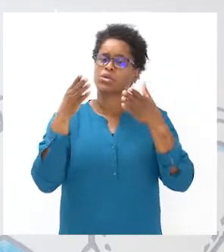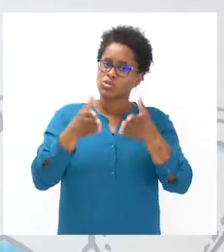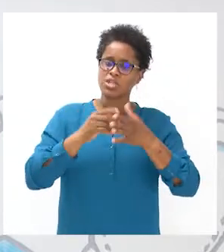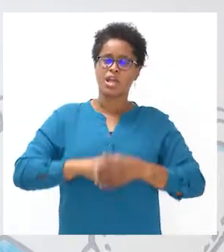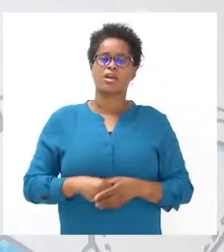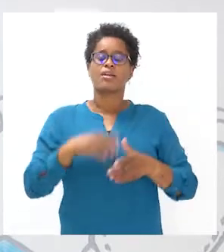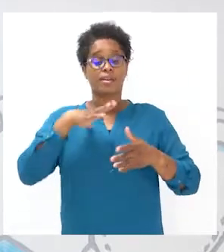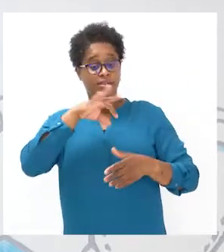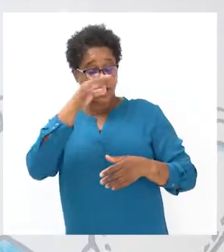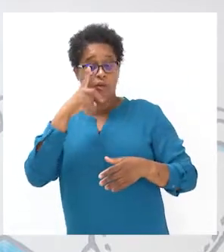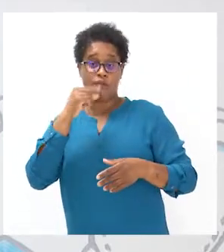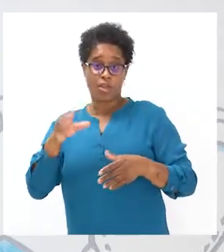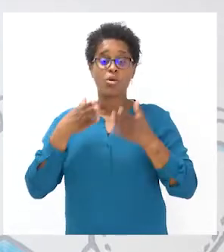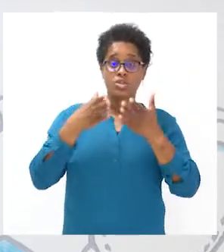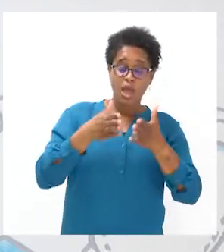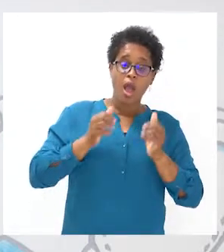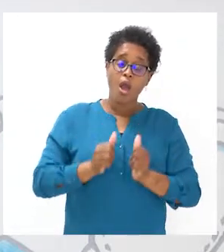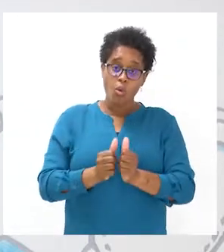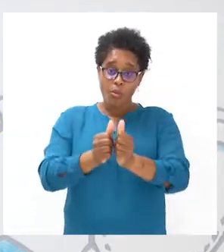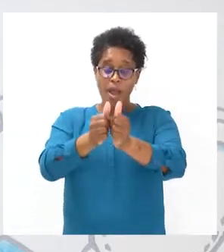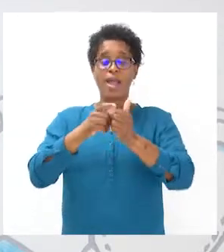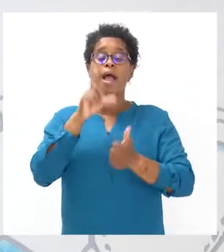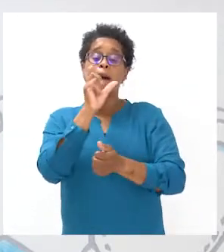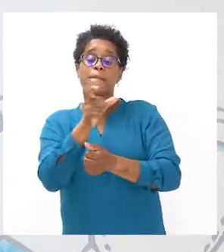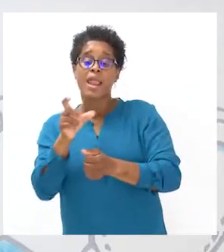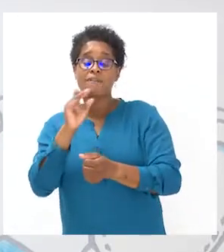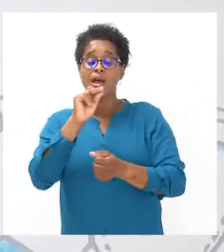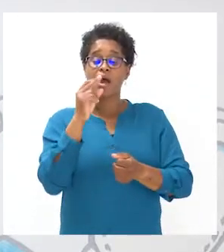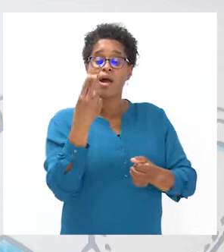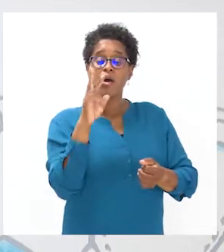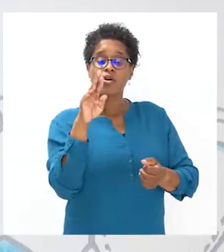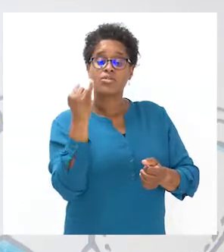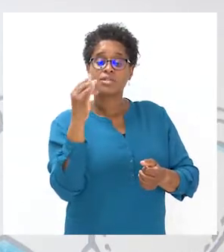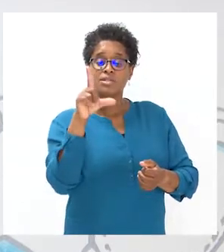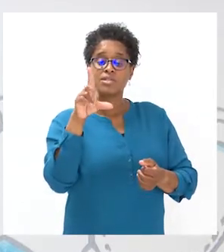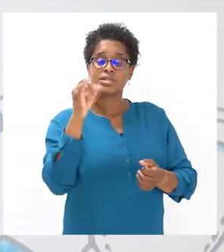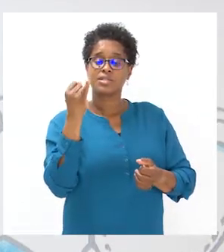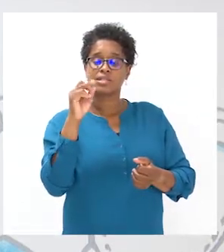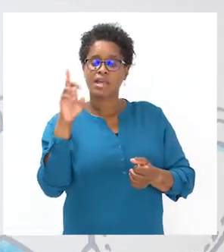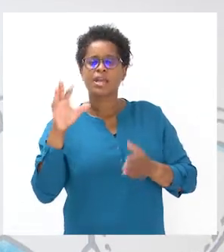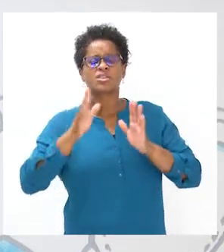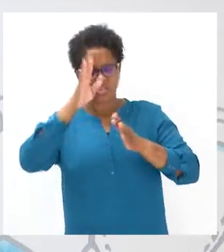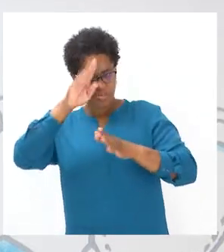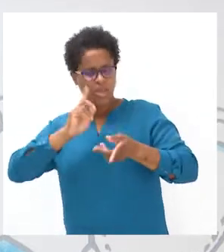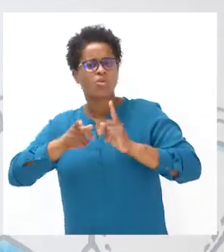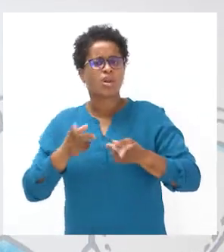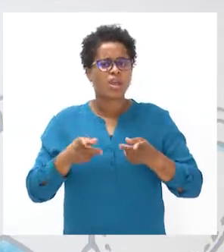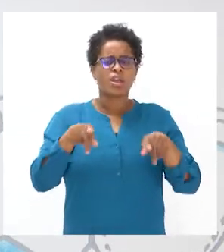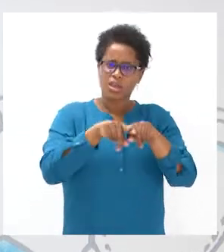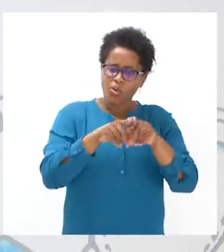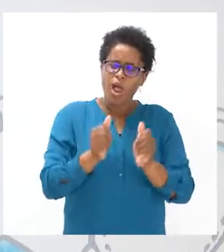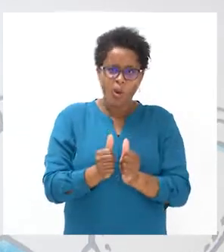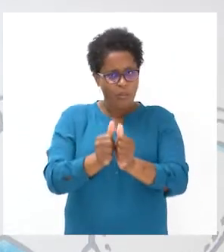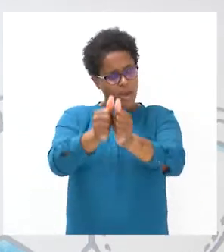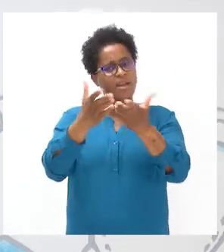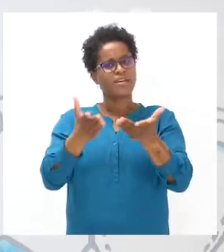dizer que verbo auxiliar acompanha. Até a palavra auxiliar, nós já sabemos o que é que significa. É como se fosse um